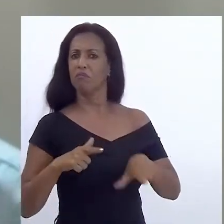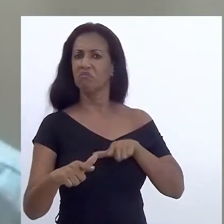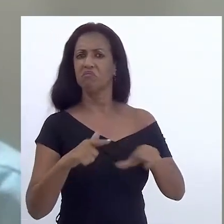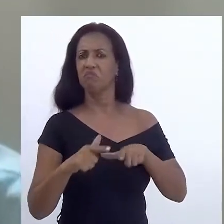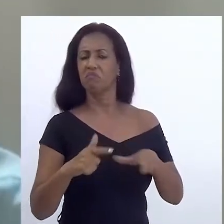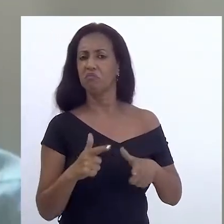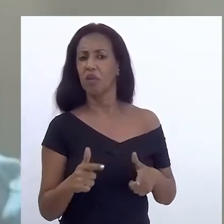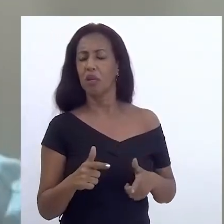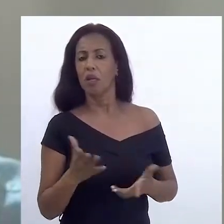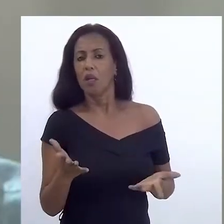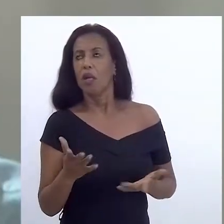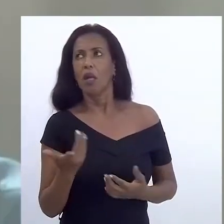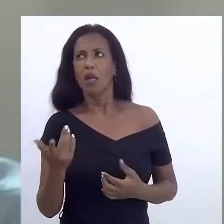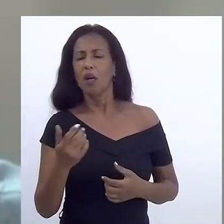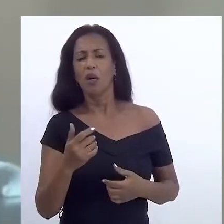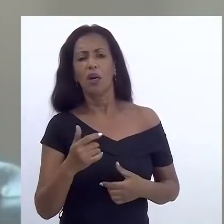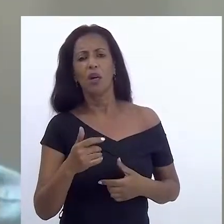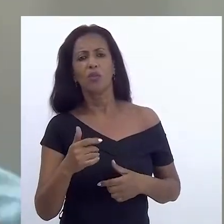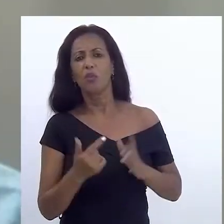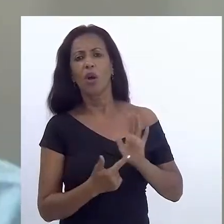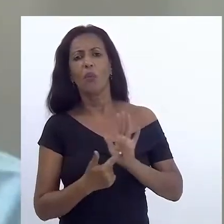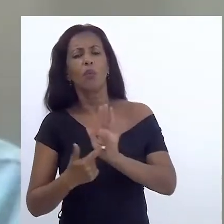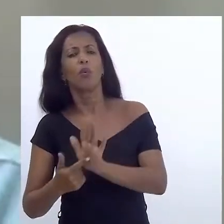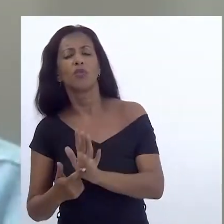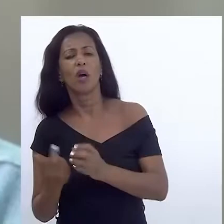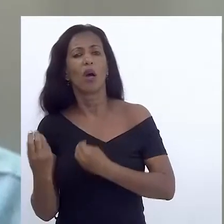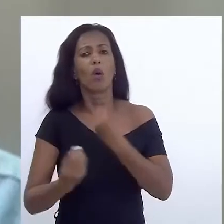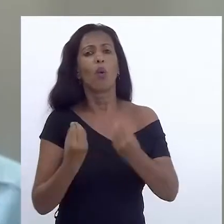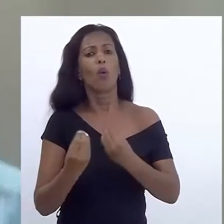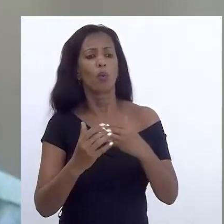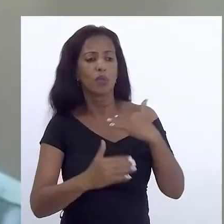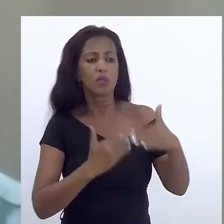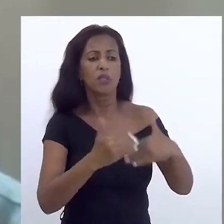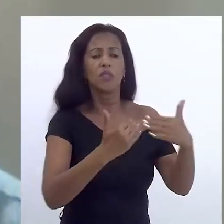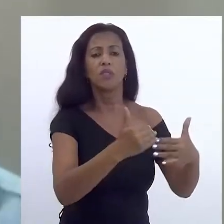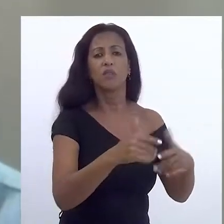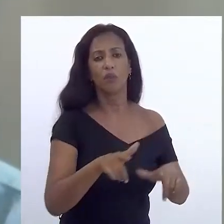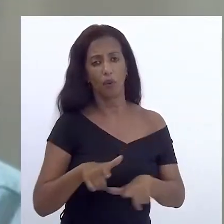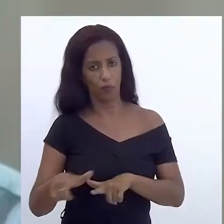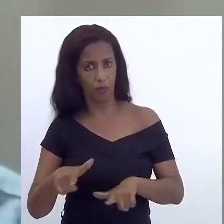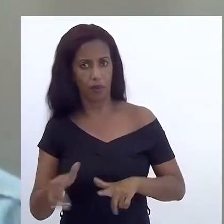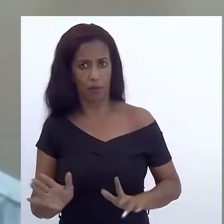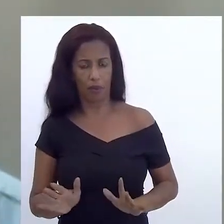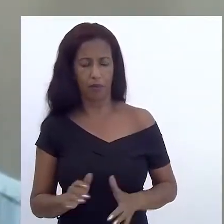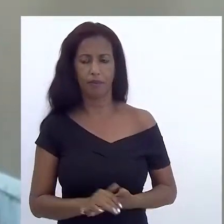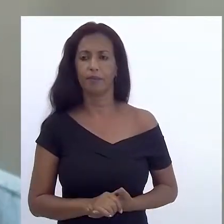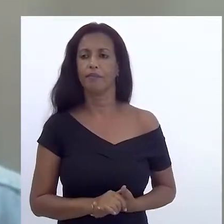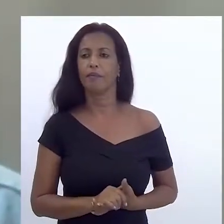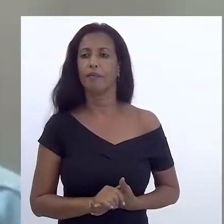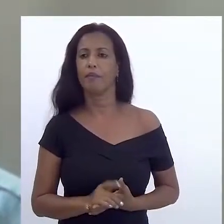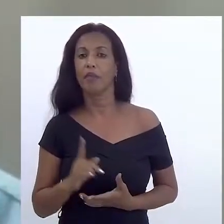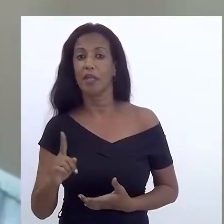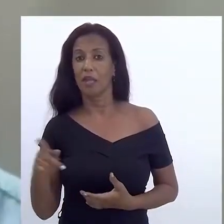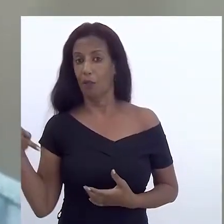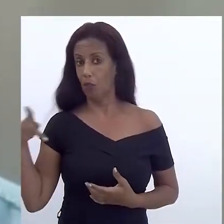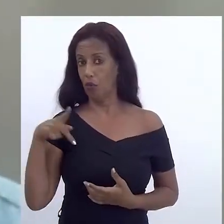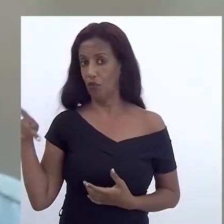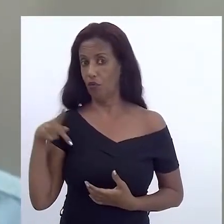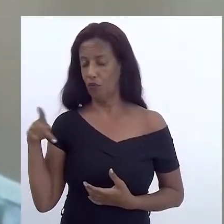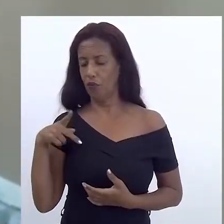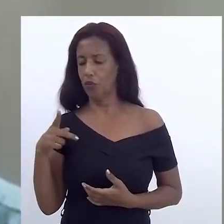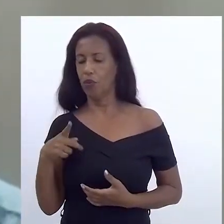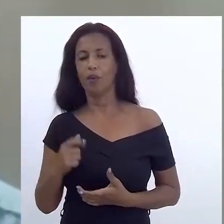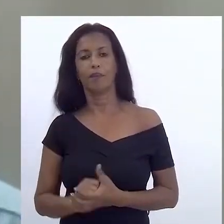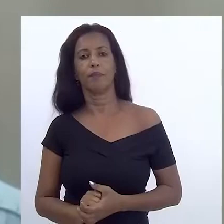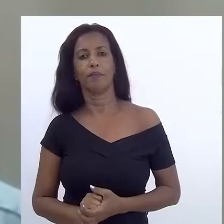de demonstração como se desenvolve a terapia, uma das etapas. E a professora levou para essa atividade como